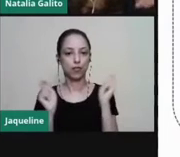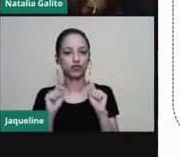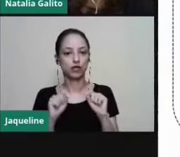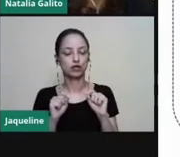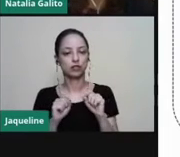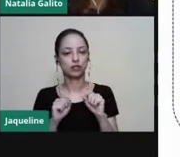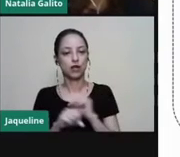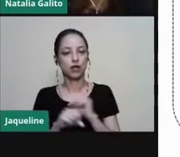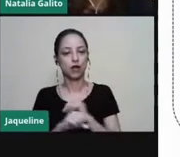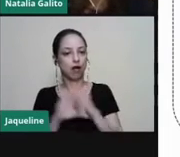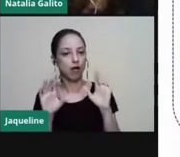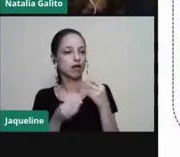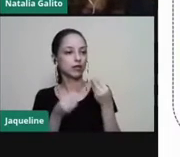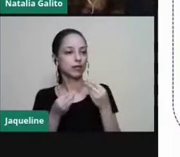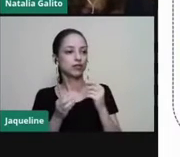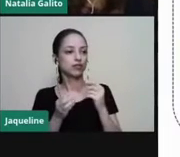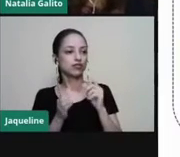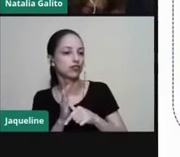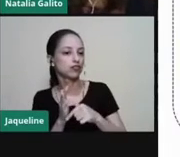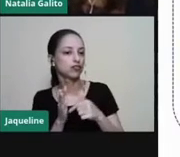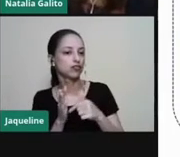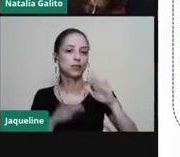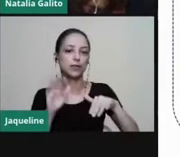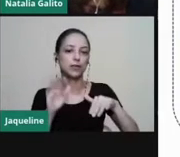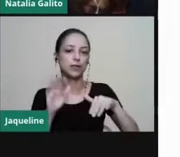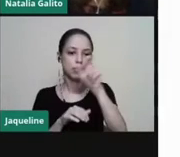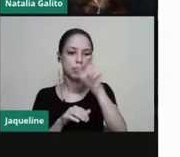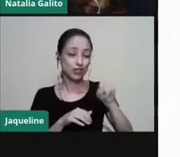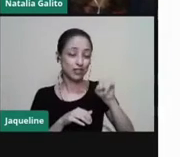retardado em indivíduos com algum risco cardiometabólico.